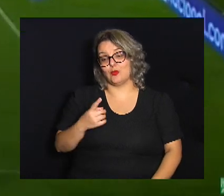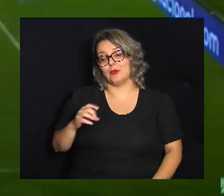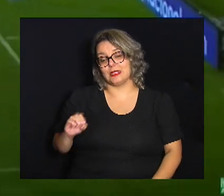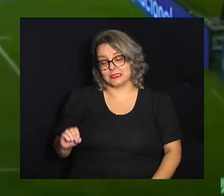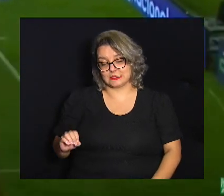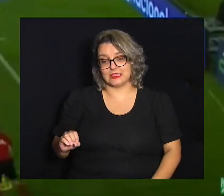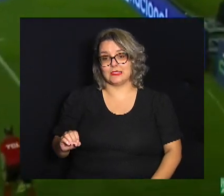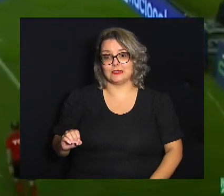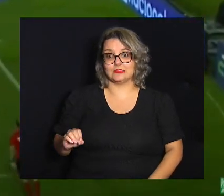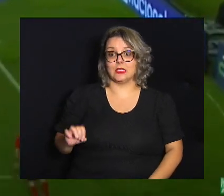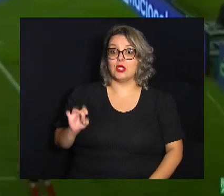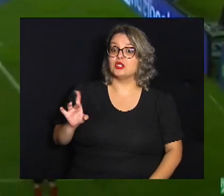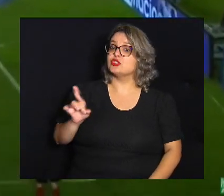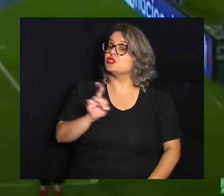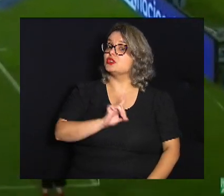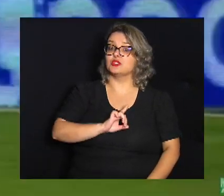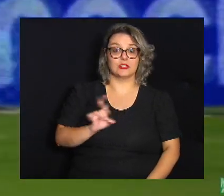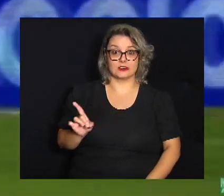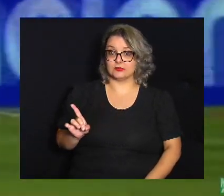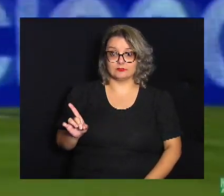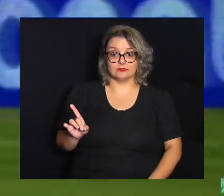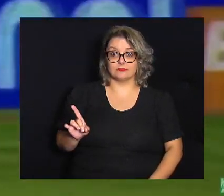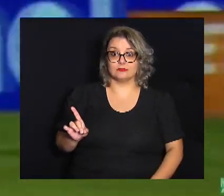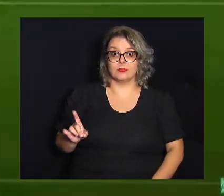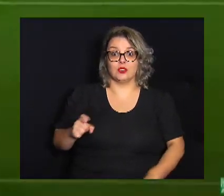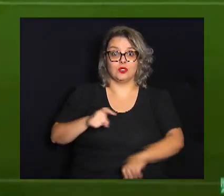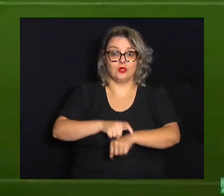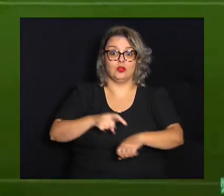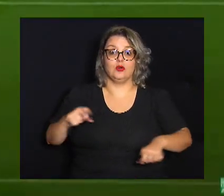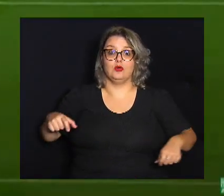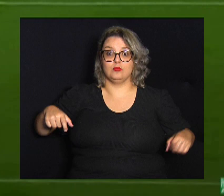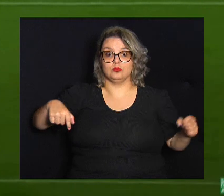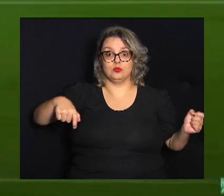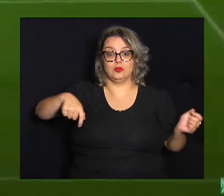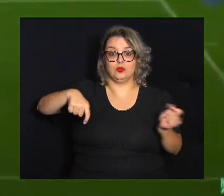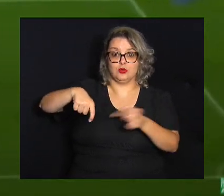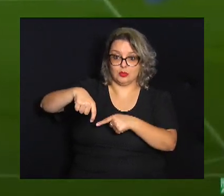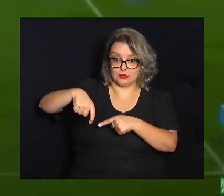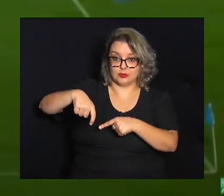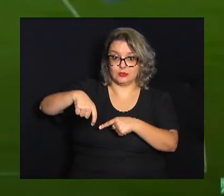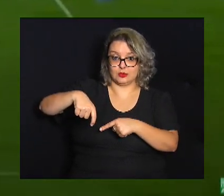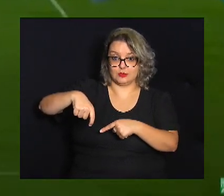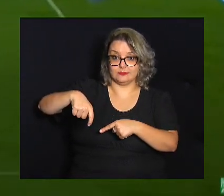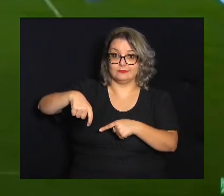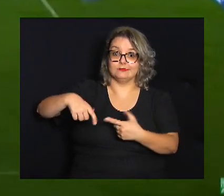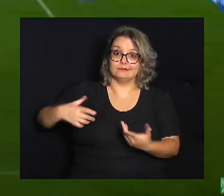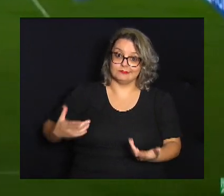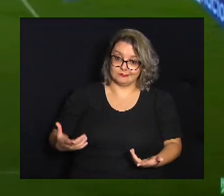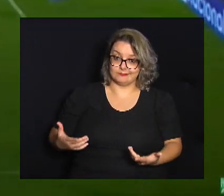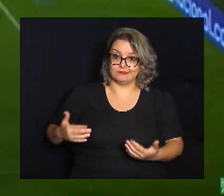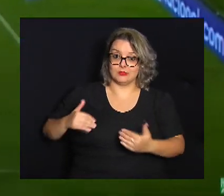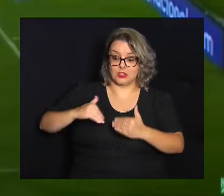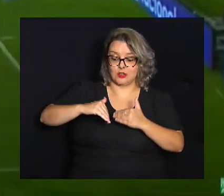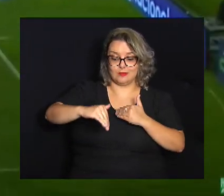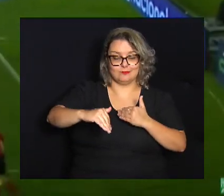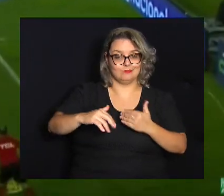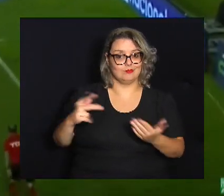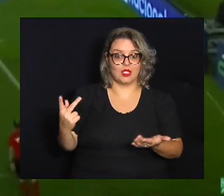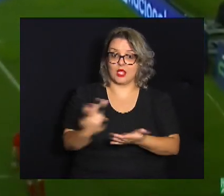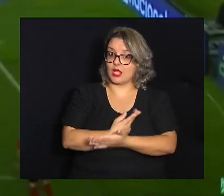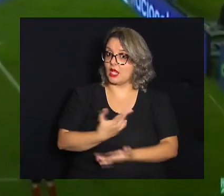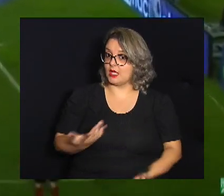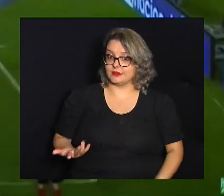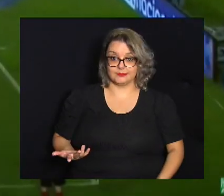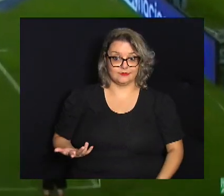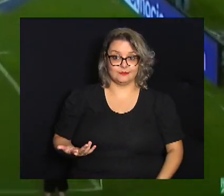Londrina, só que não. No momento do chute, o atacante do Tubarão estava em posição irregular,